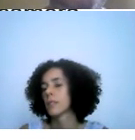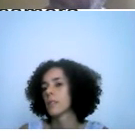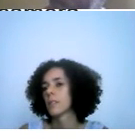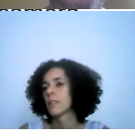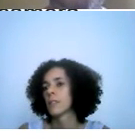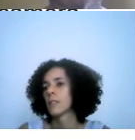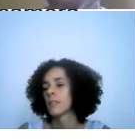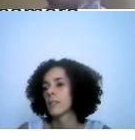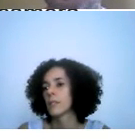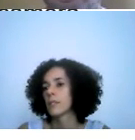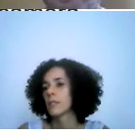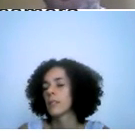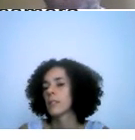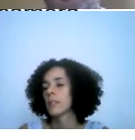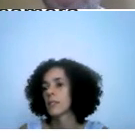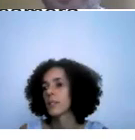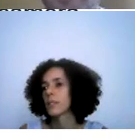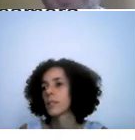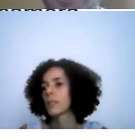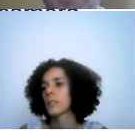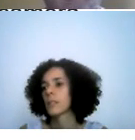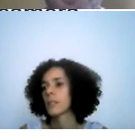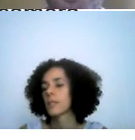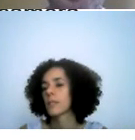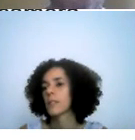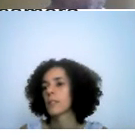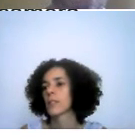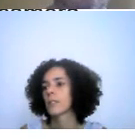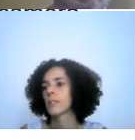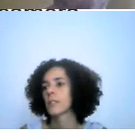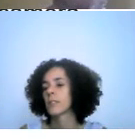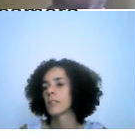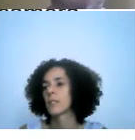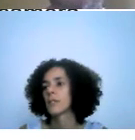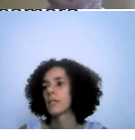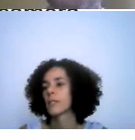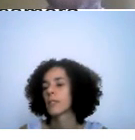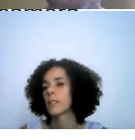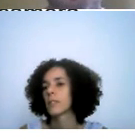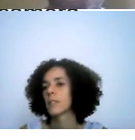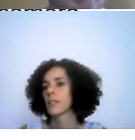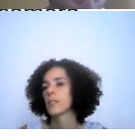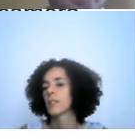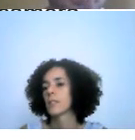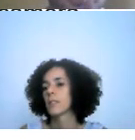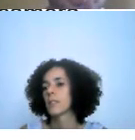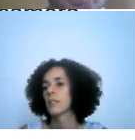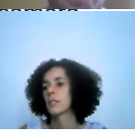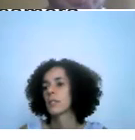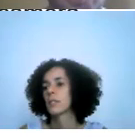120 bilhões de dólares por ano era perdido por causa de espécies exóticas